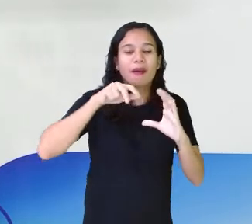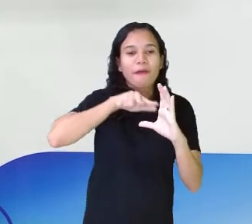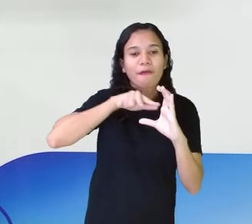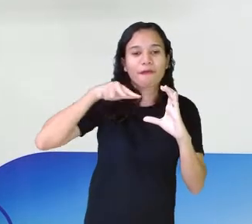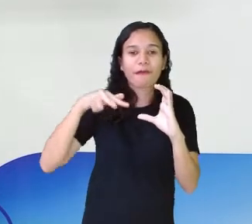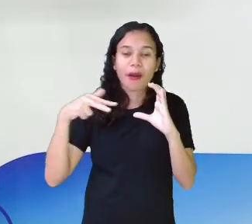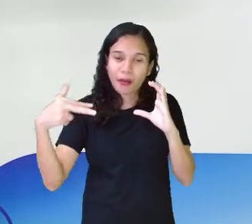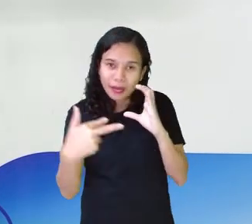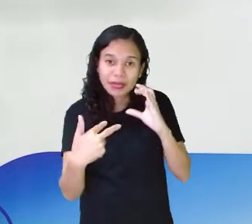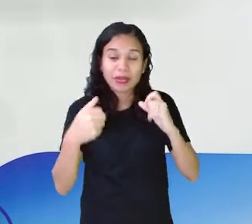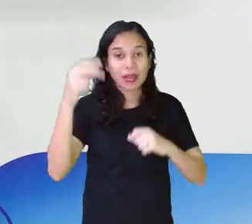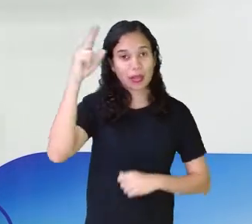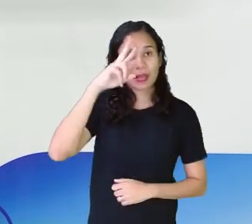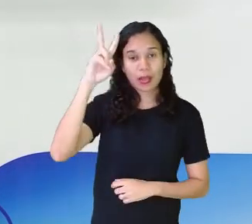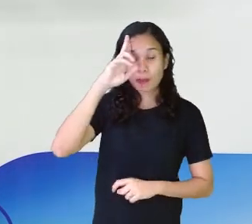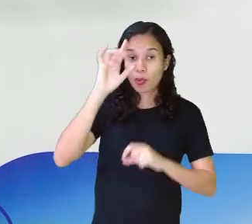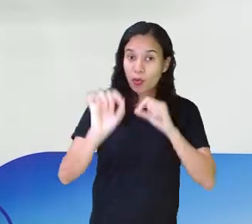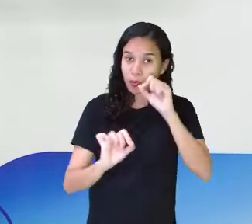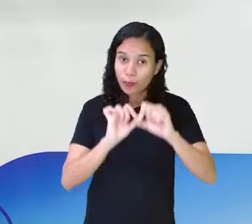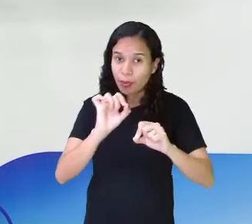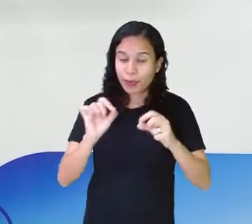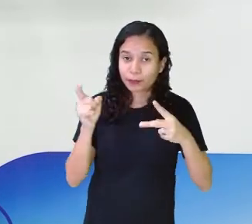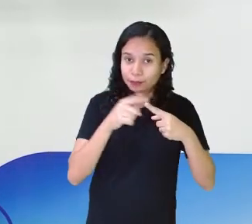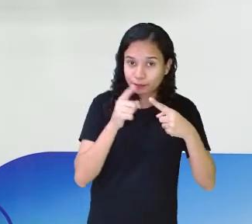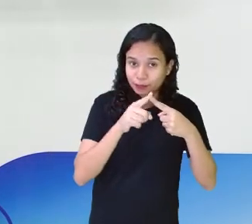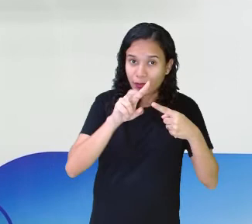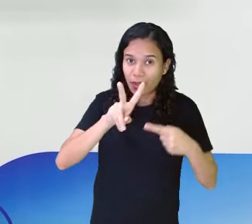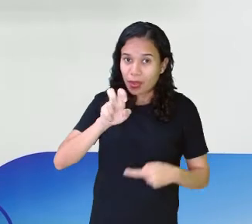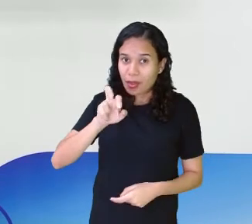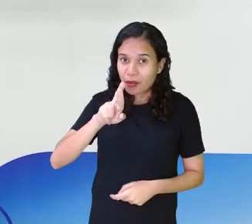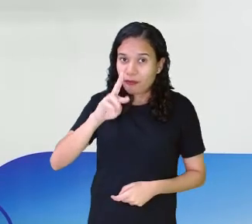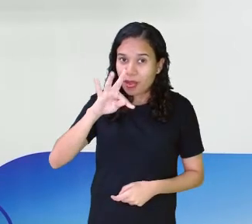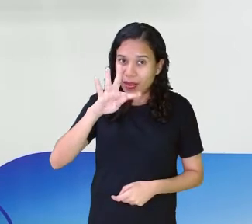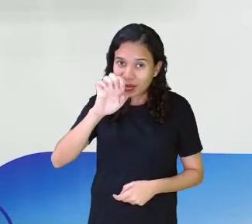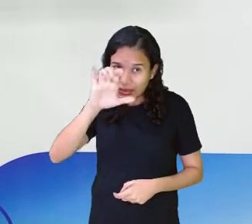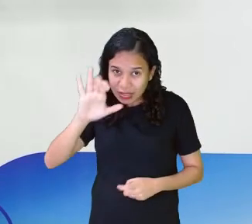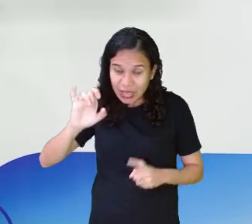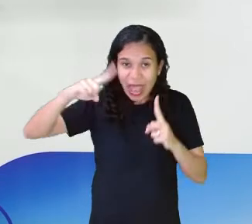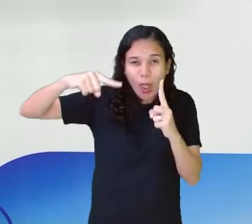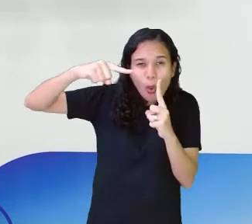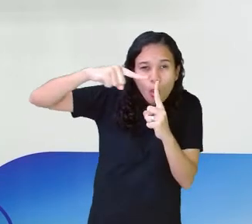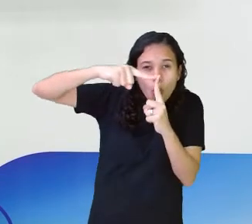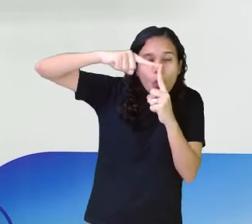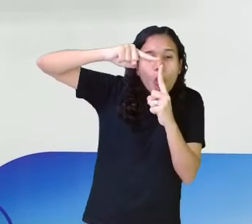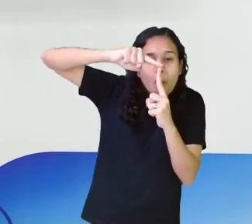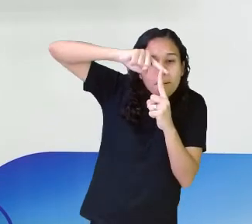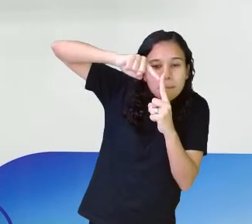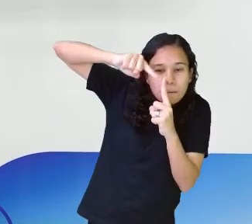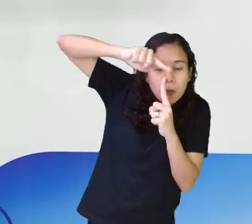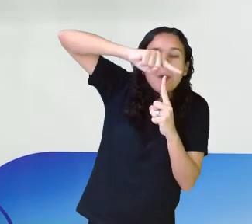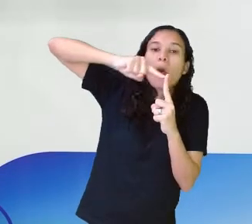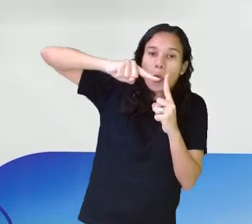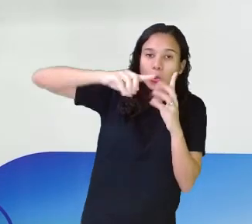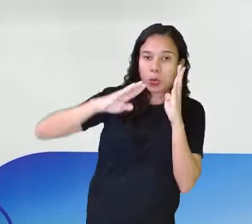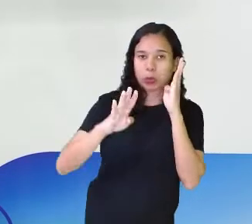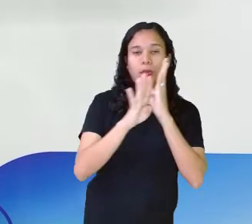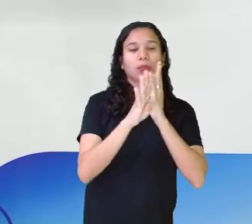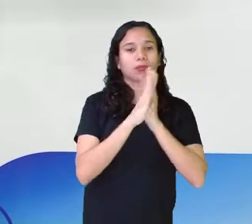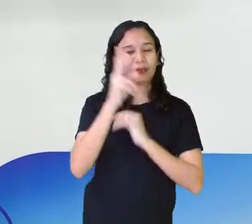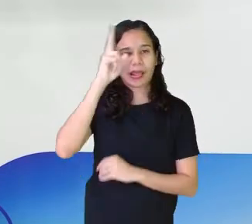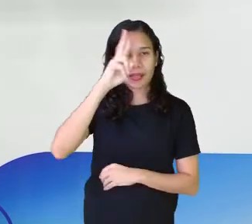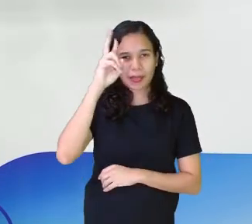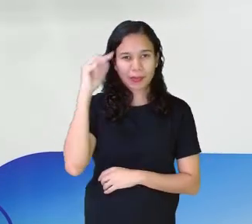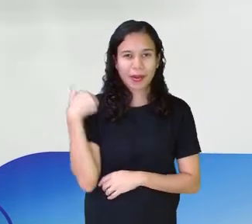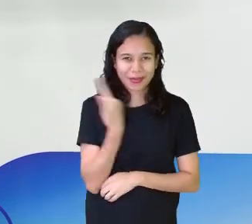arestas. Lembrando que os vértices são aqueles pontos de encontro das minhas arestas. Lembra que quando a gente